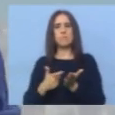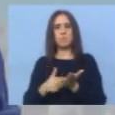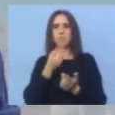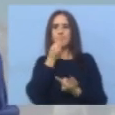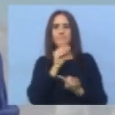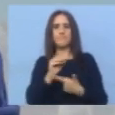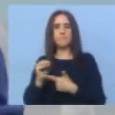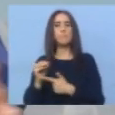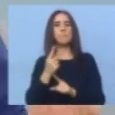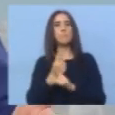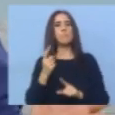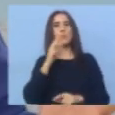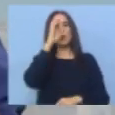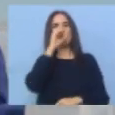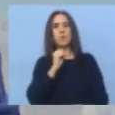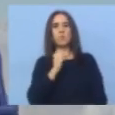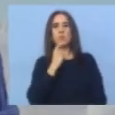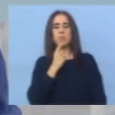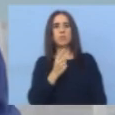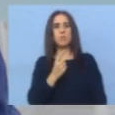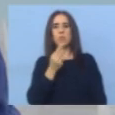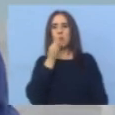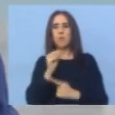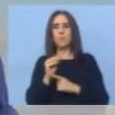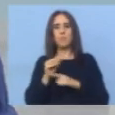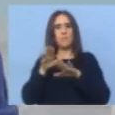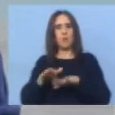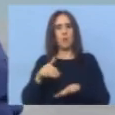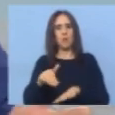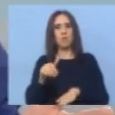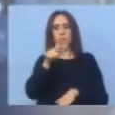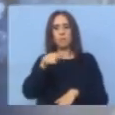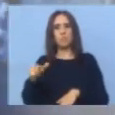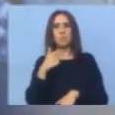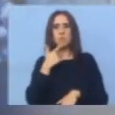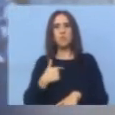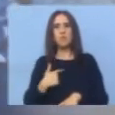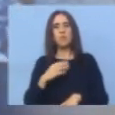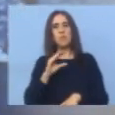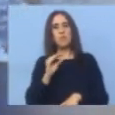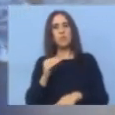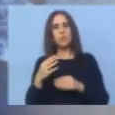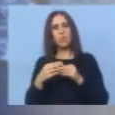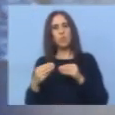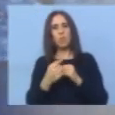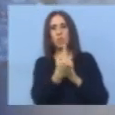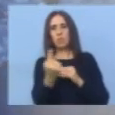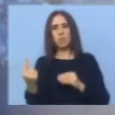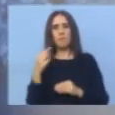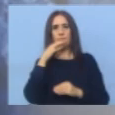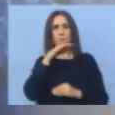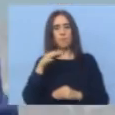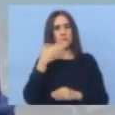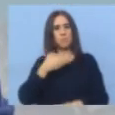alimentos, porque o governo disse que ia parar de alimentar aquelas pessoas, e disse que precisava de $10 por cada família por semana para